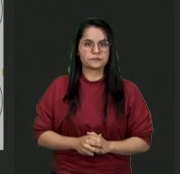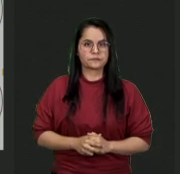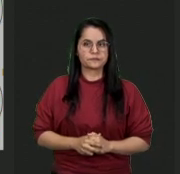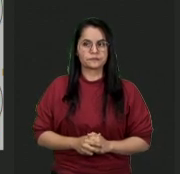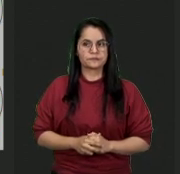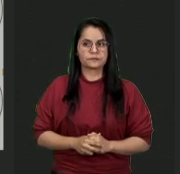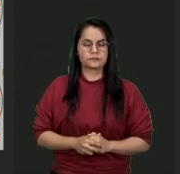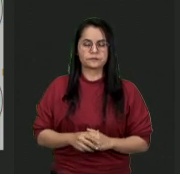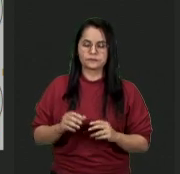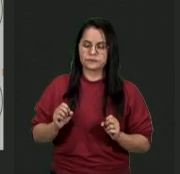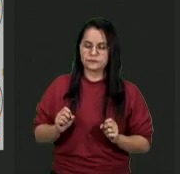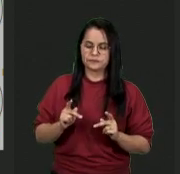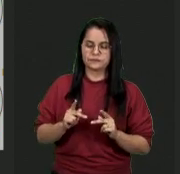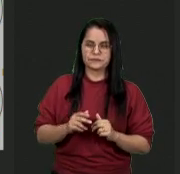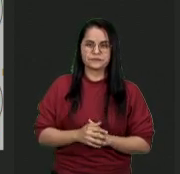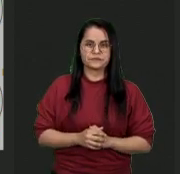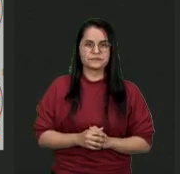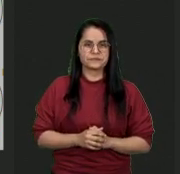Muito bem.